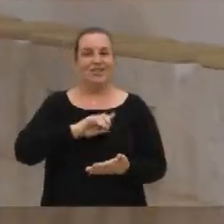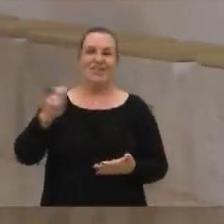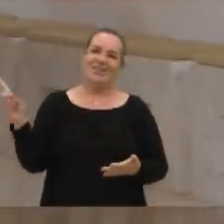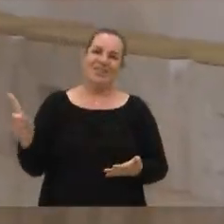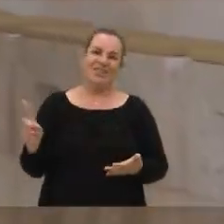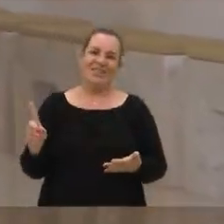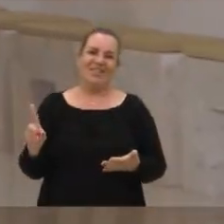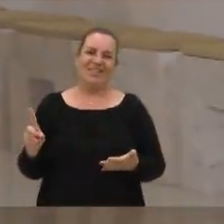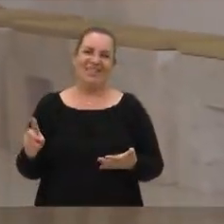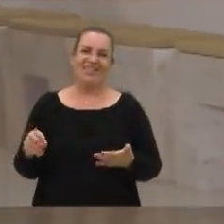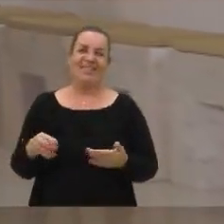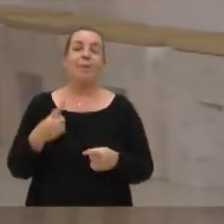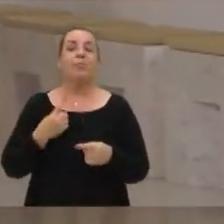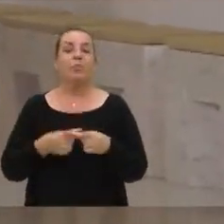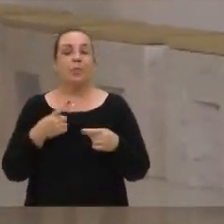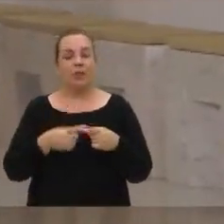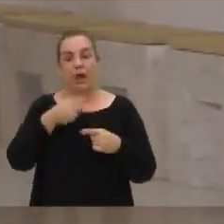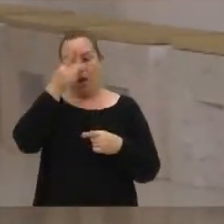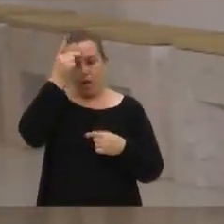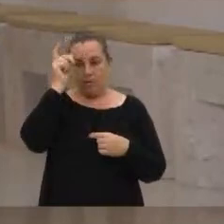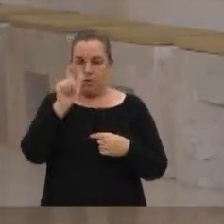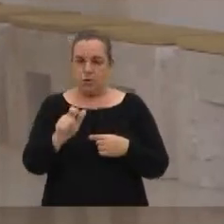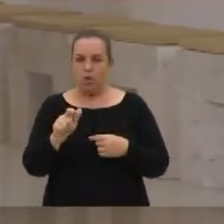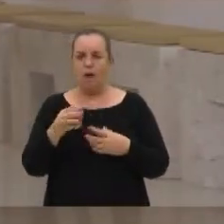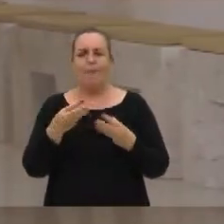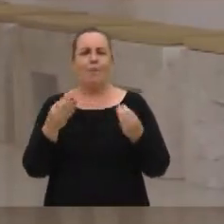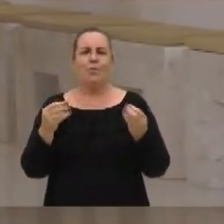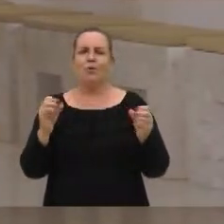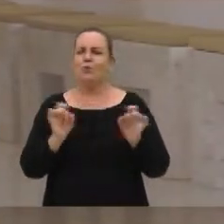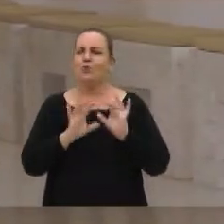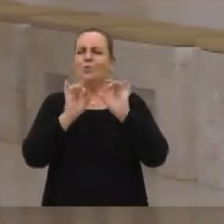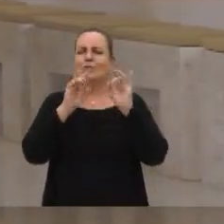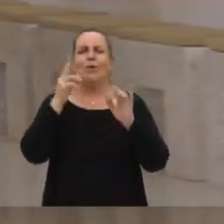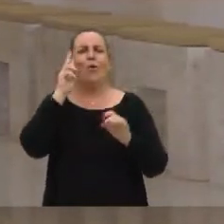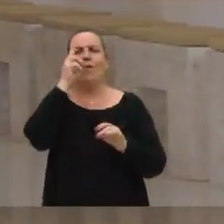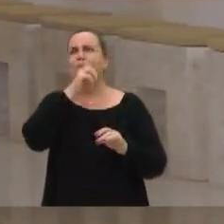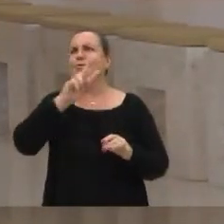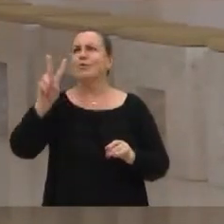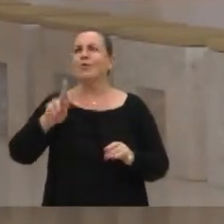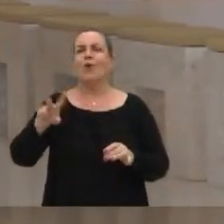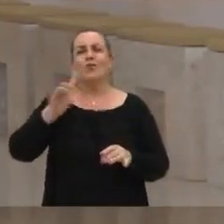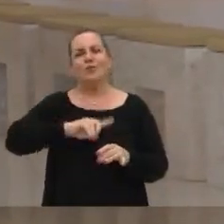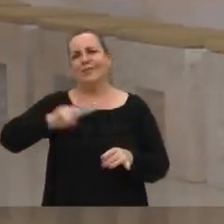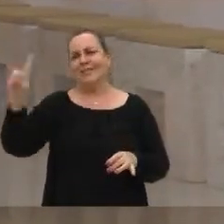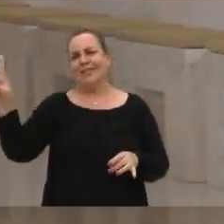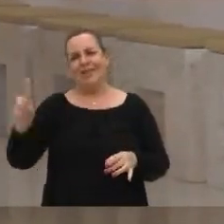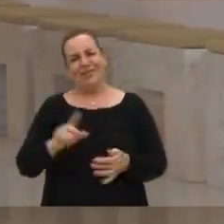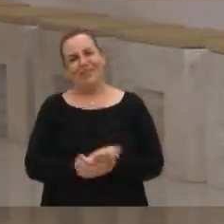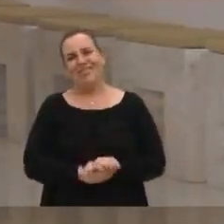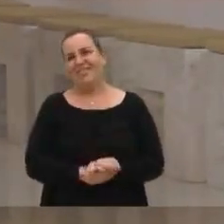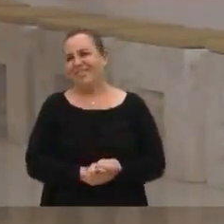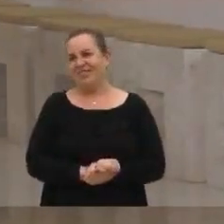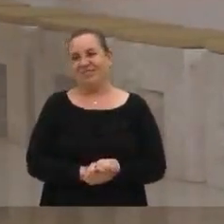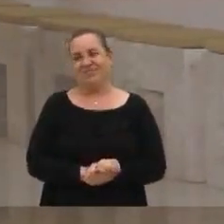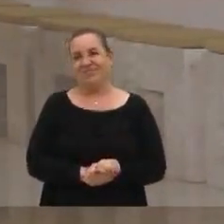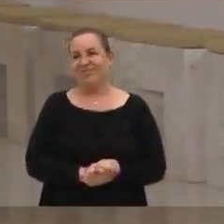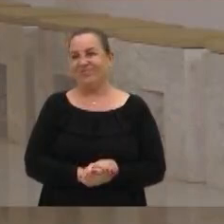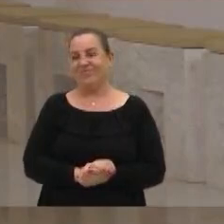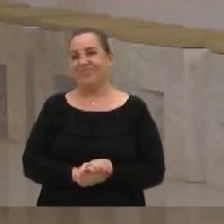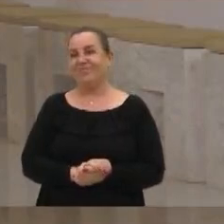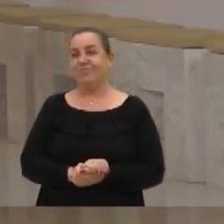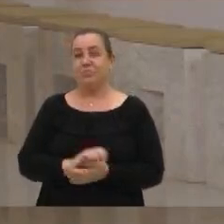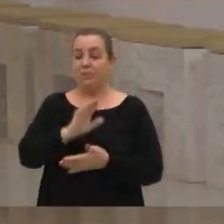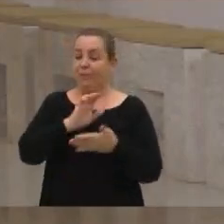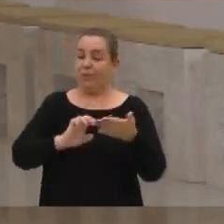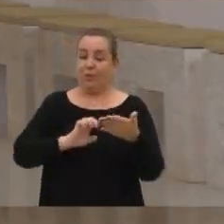Deus, porque o homem é muito precioso aos olhos de Deus. Filhos queridos, o